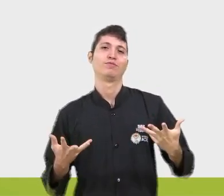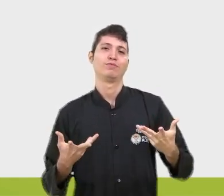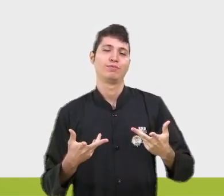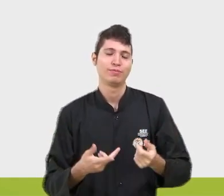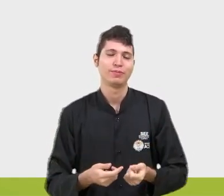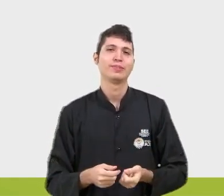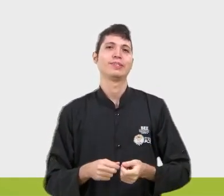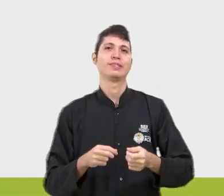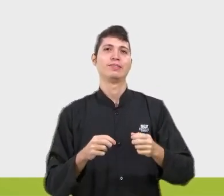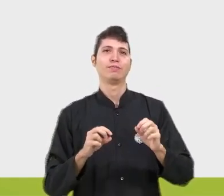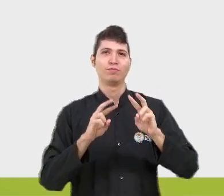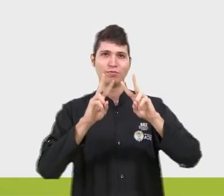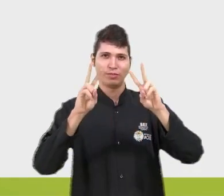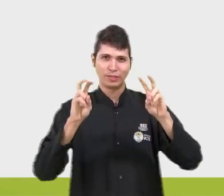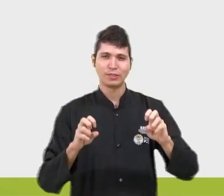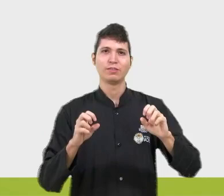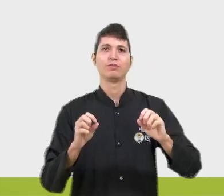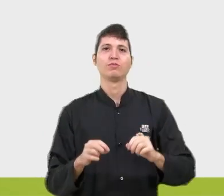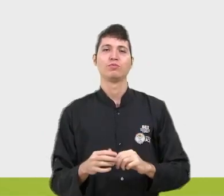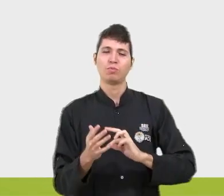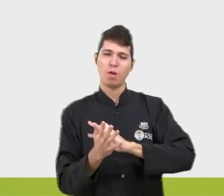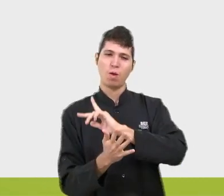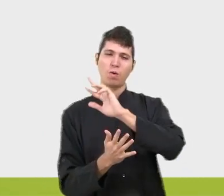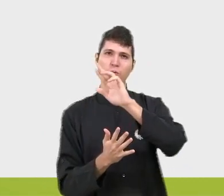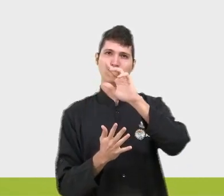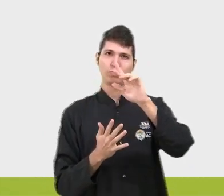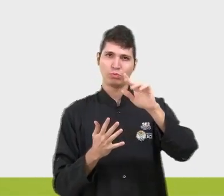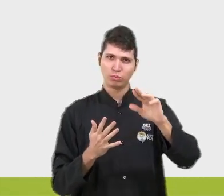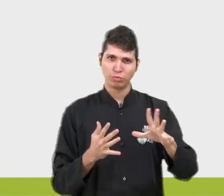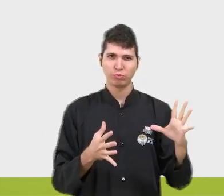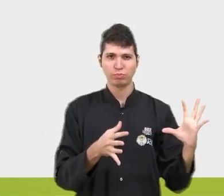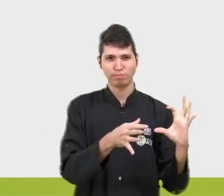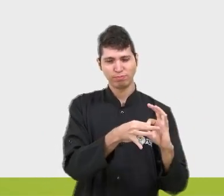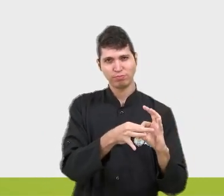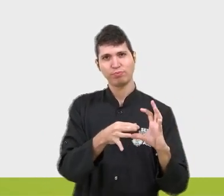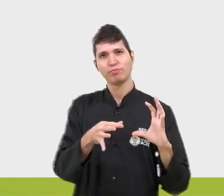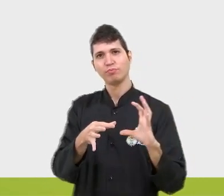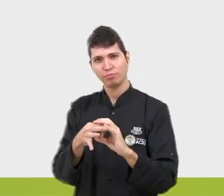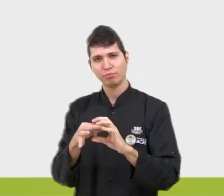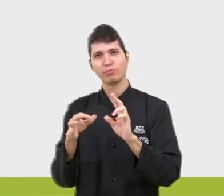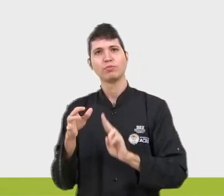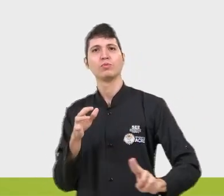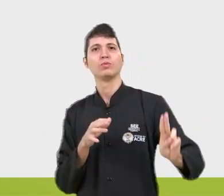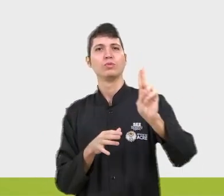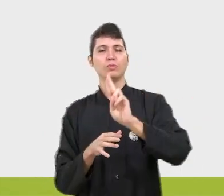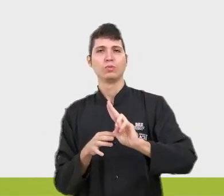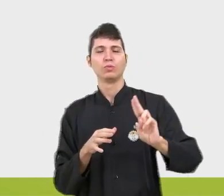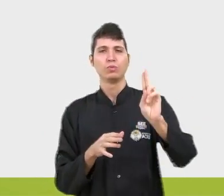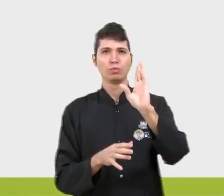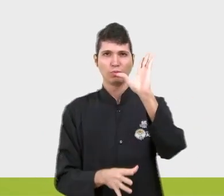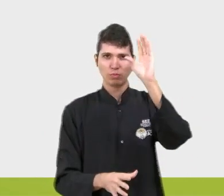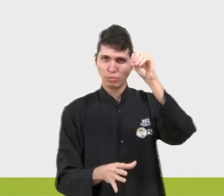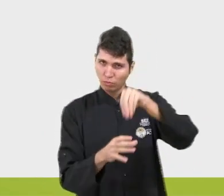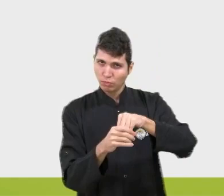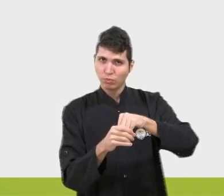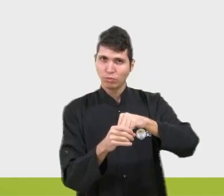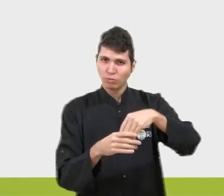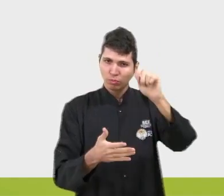sobre essa diversidade de conectivos, né? Que você pode utilizar para conseguir